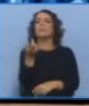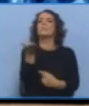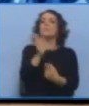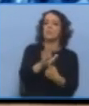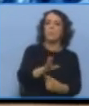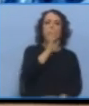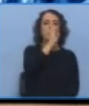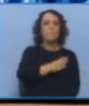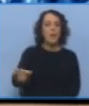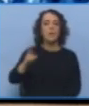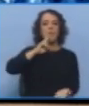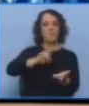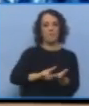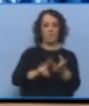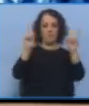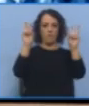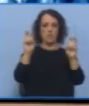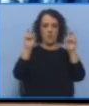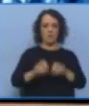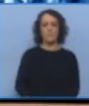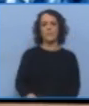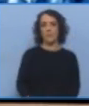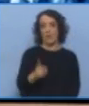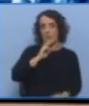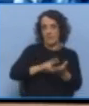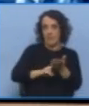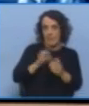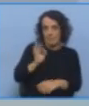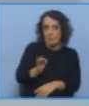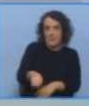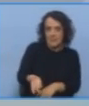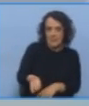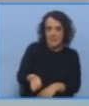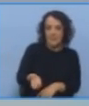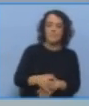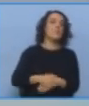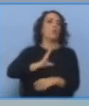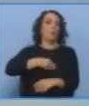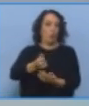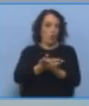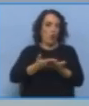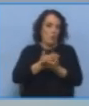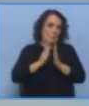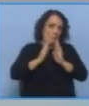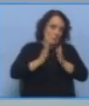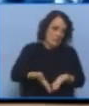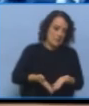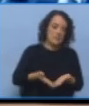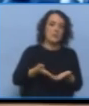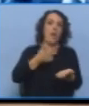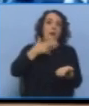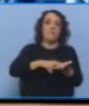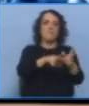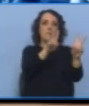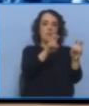verdade. Houve um dia que cheguei... Dá jeito, não é? Não, E no mundo dos negócios? dá jeito e,